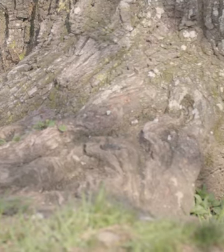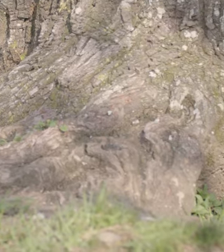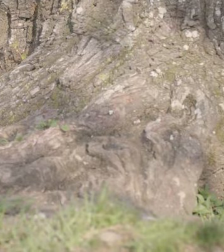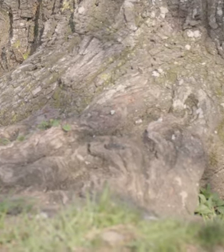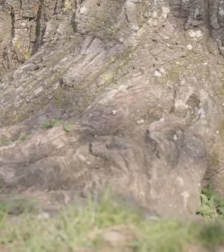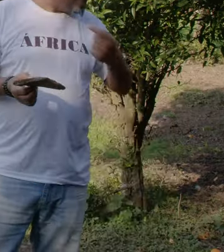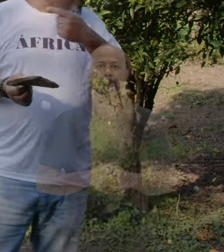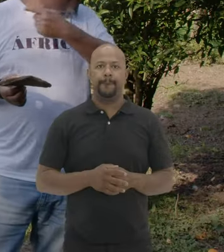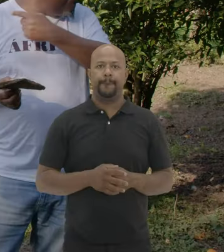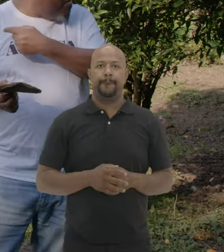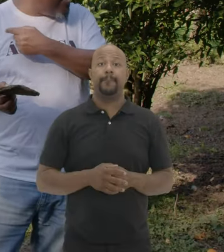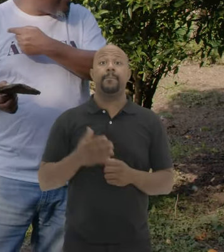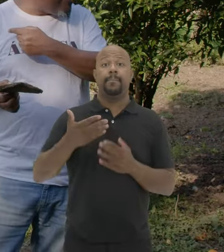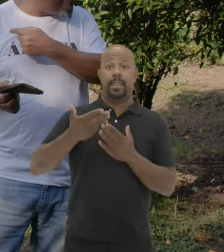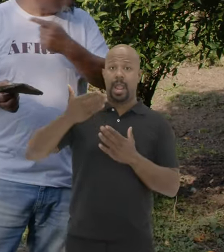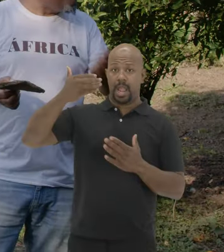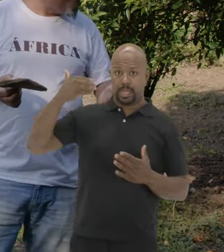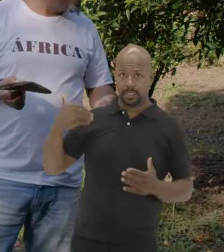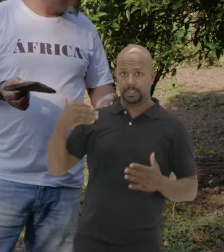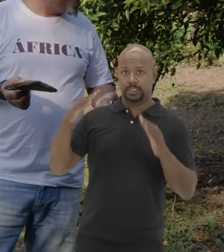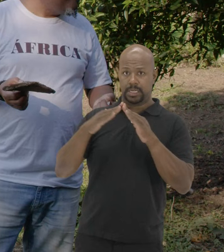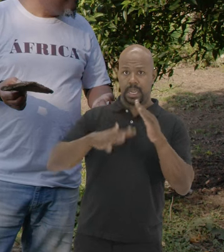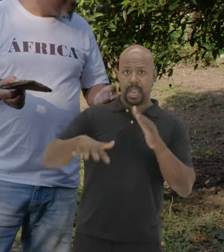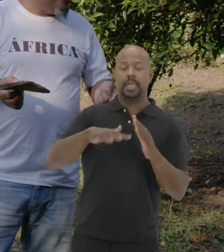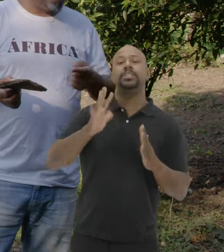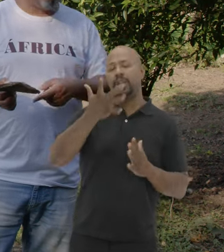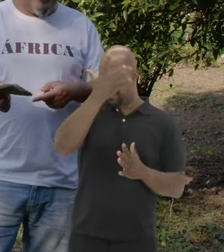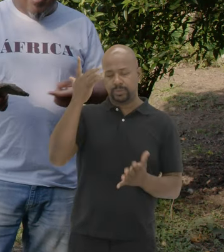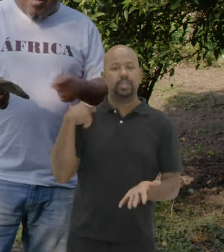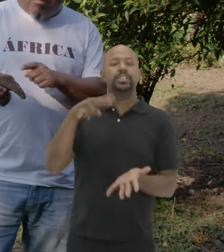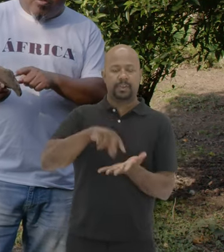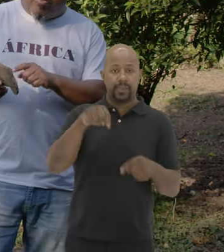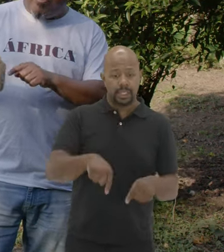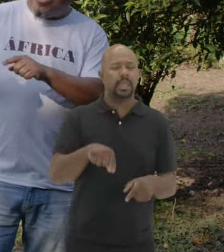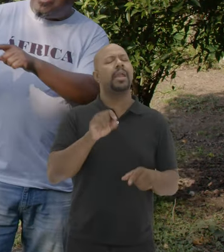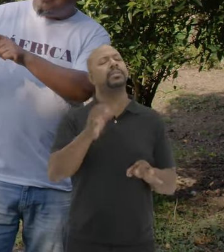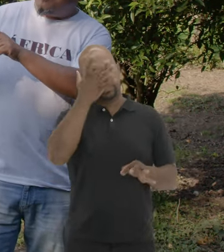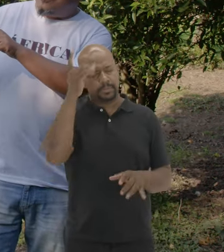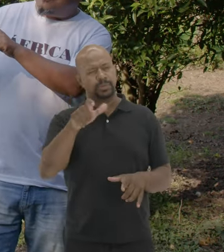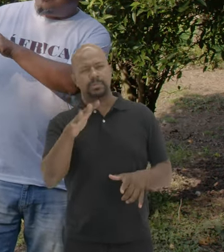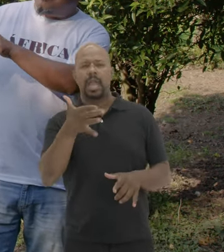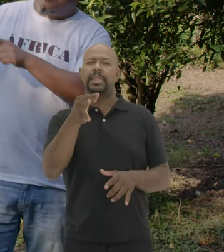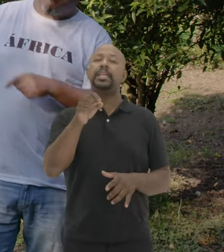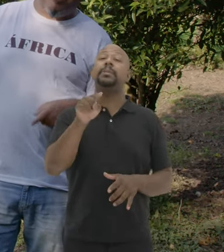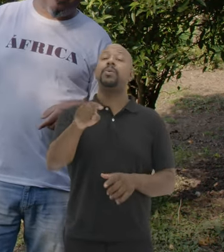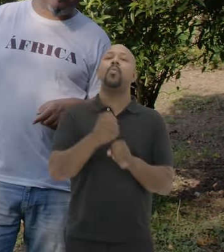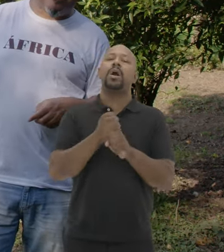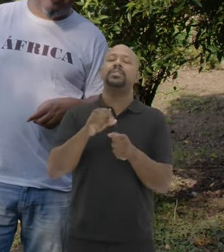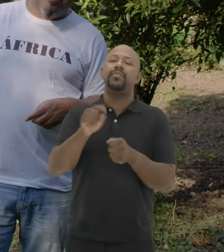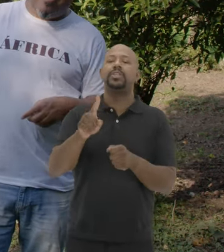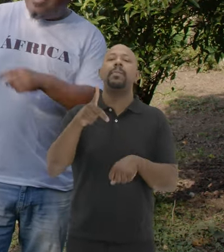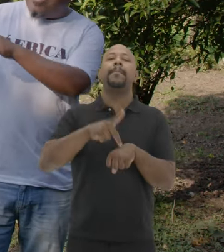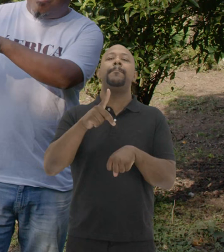João antes mesmo da casa Alguém teve aqui e esse alguém provavelmente a 10 mil anos e fez uma